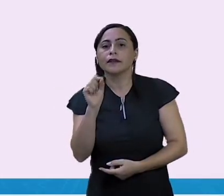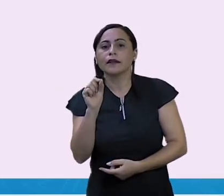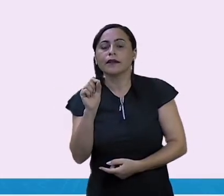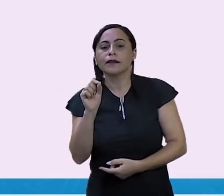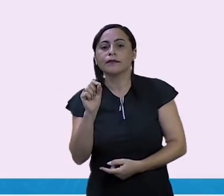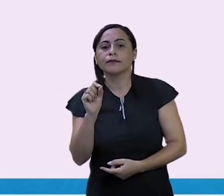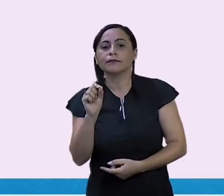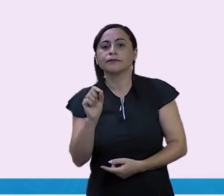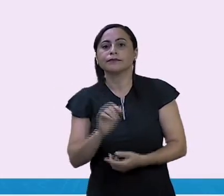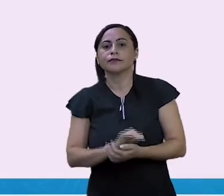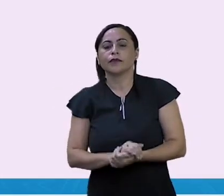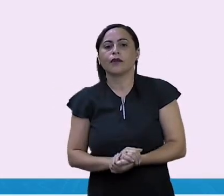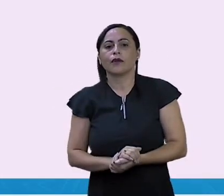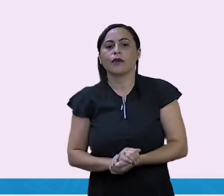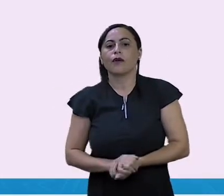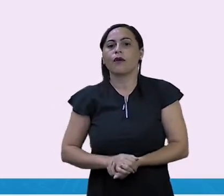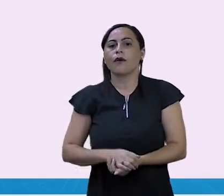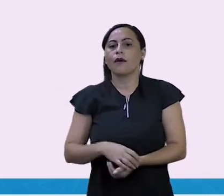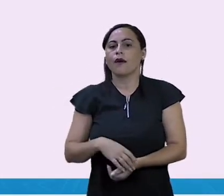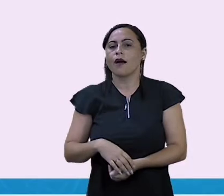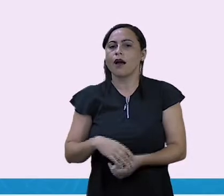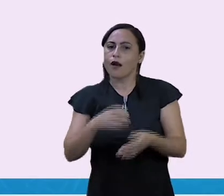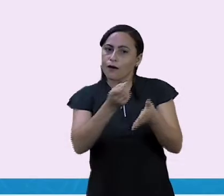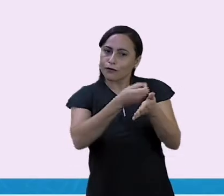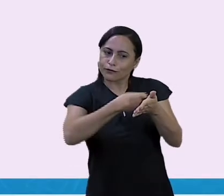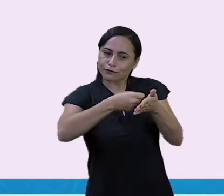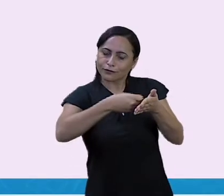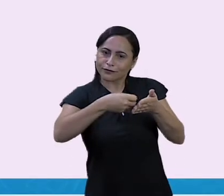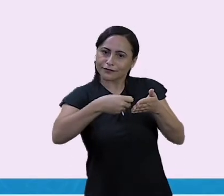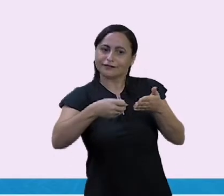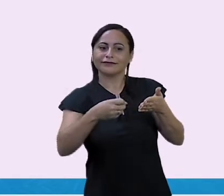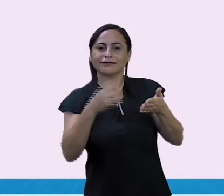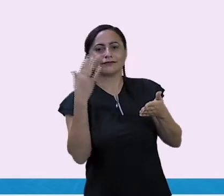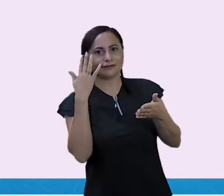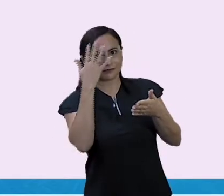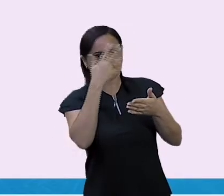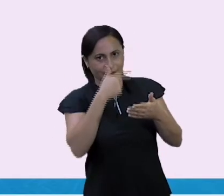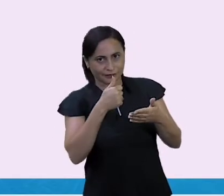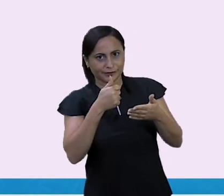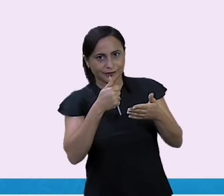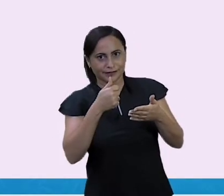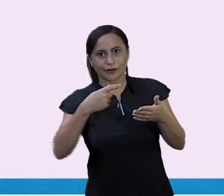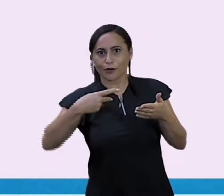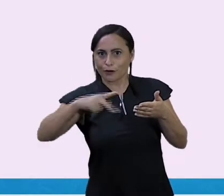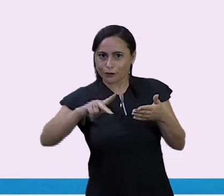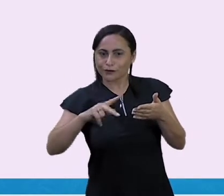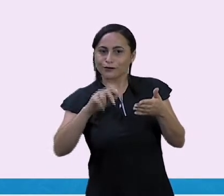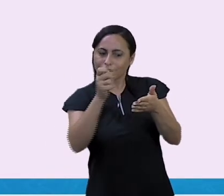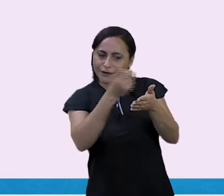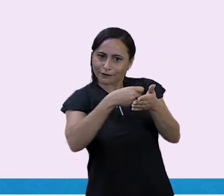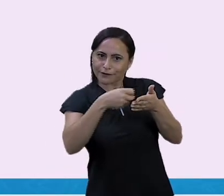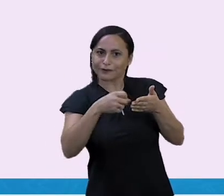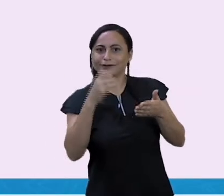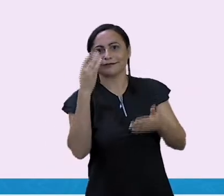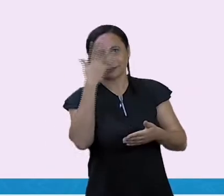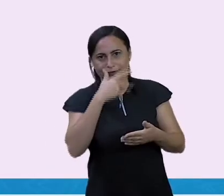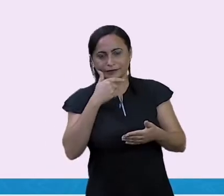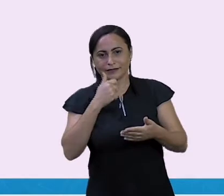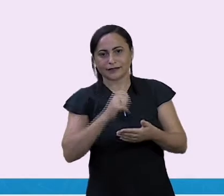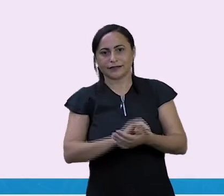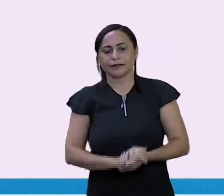à forma que se dá à letra escrita. A sua letra é bonita.